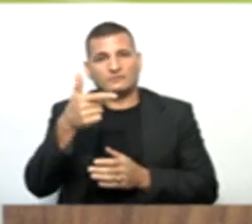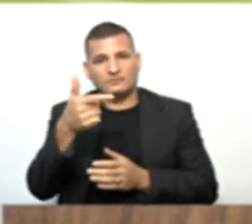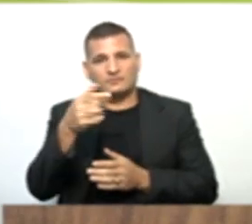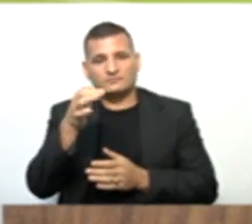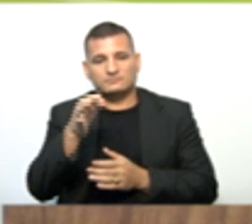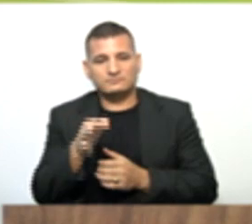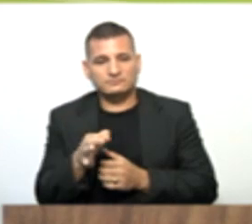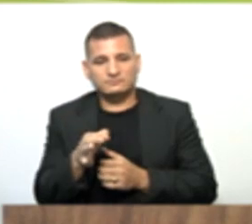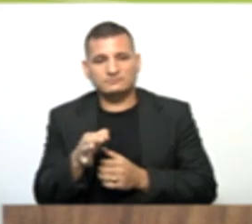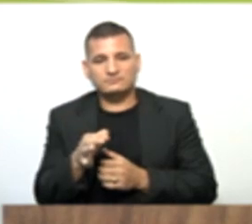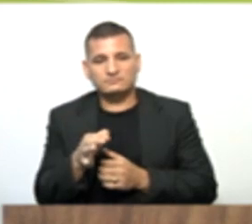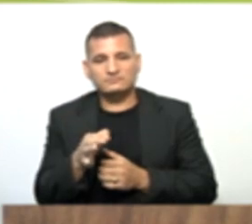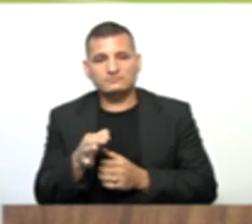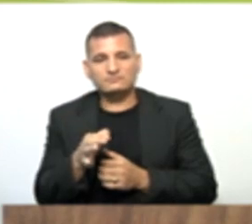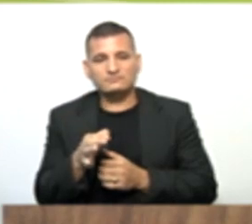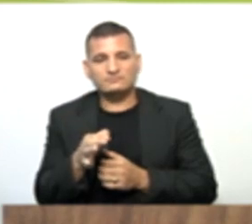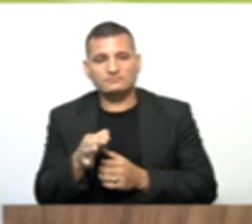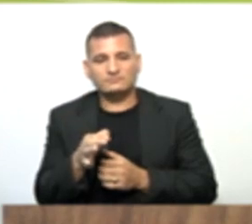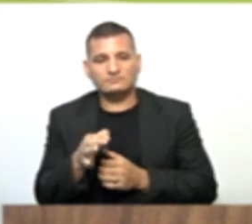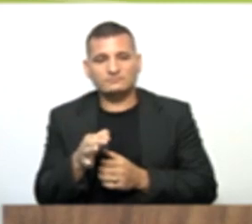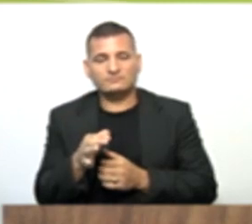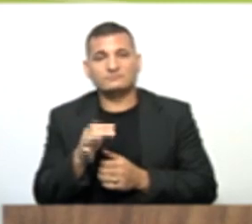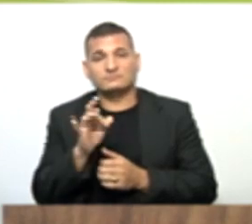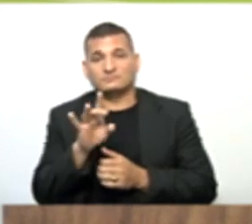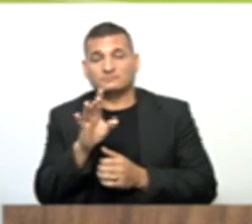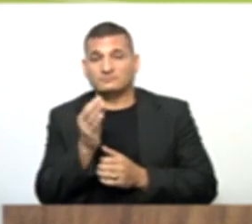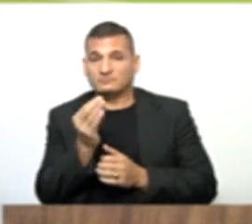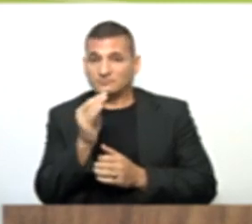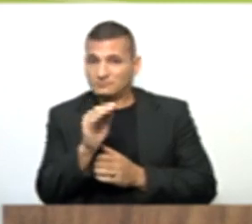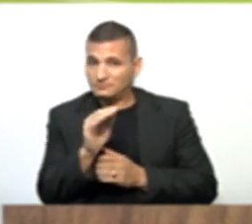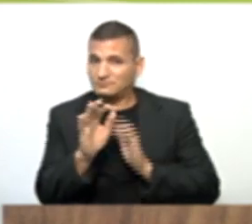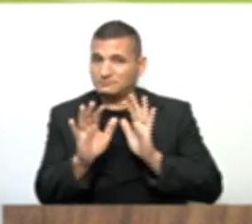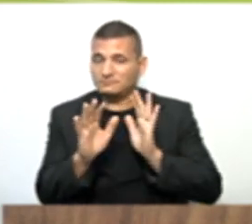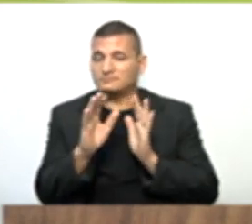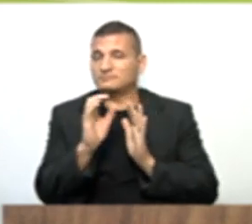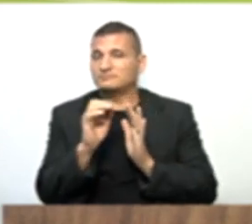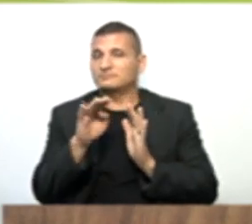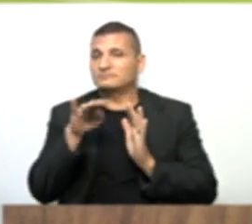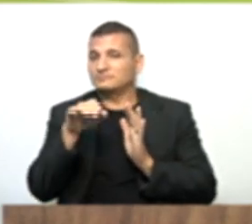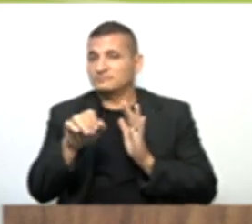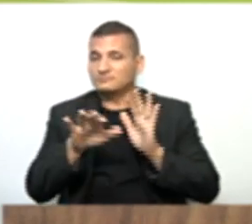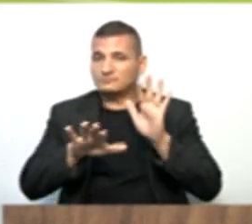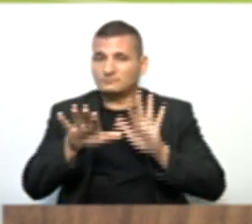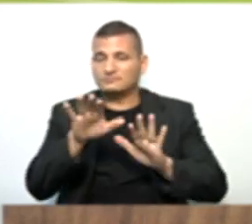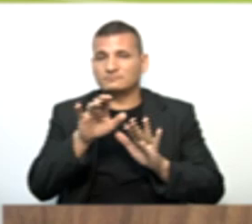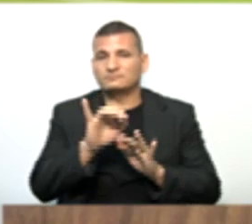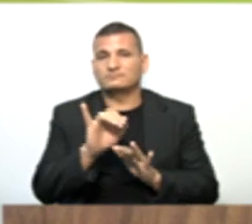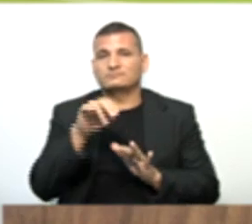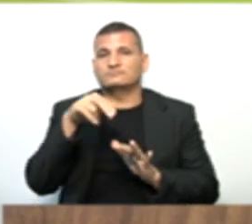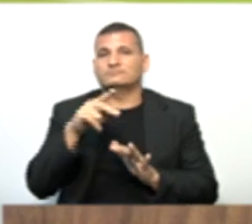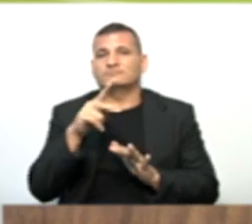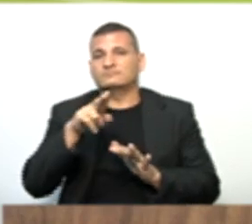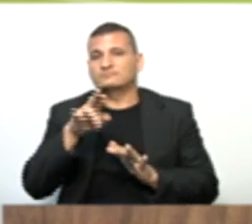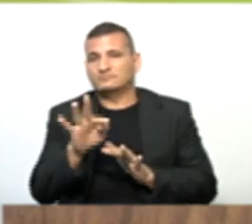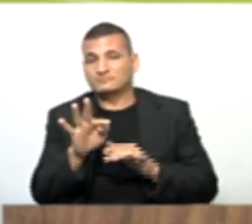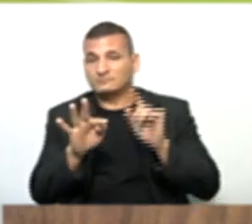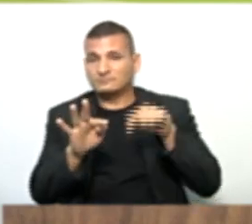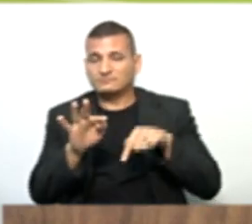aí é só colocar uma observação aqui, cuidado com o comando input, que ele é escrito com a letra N,